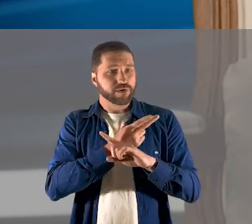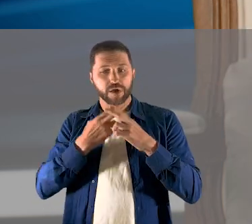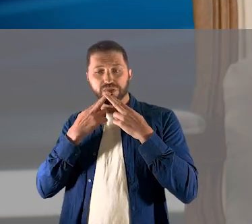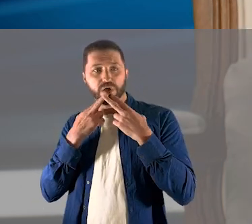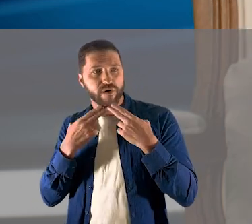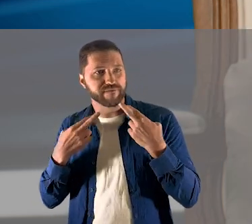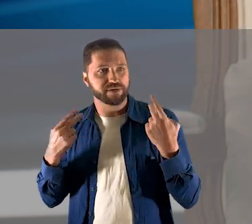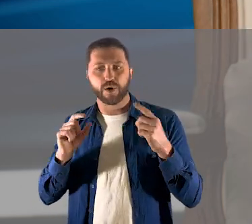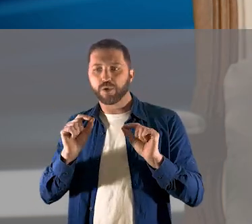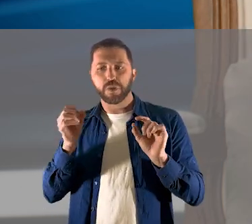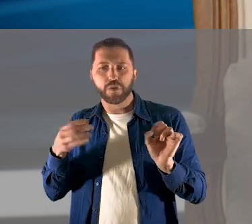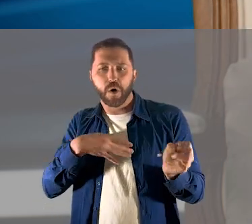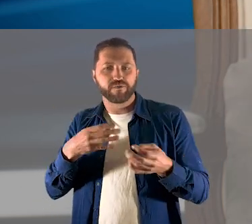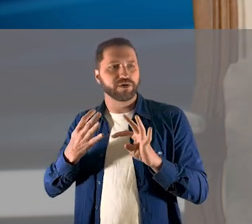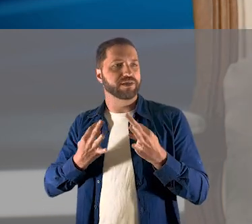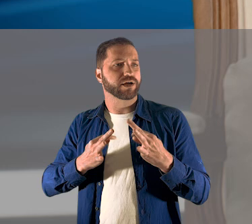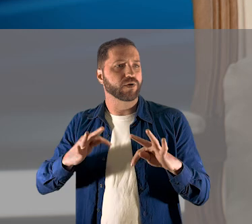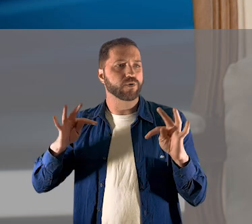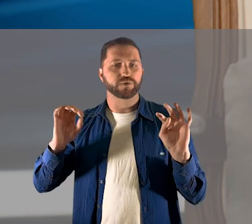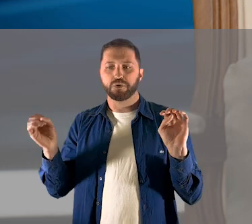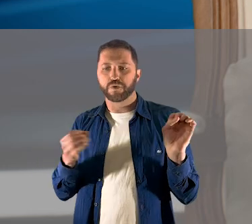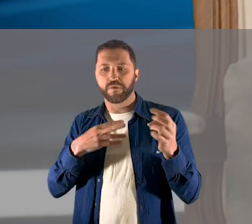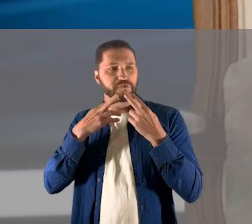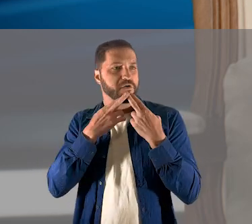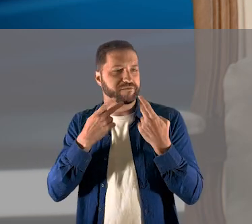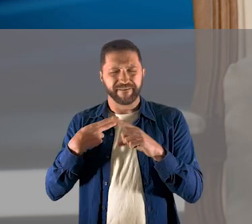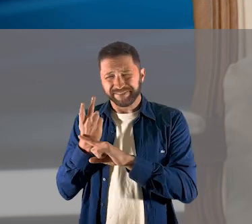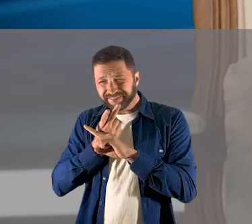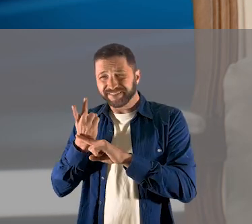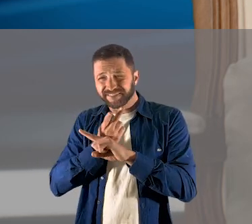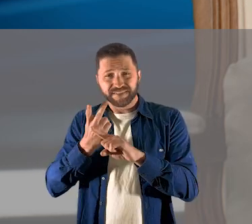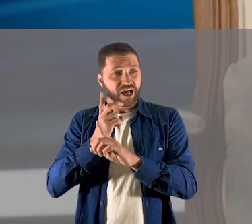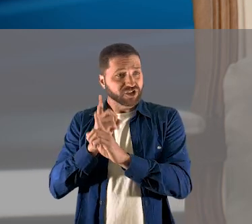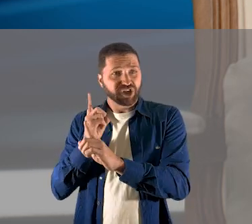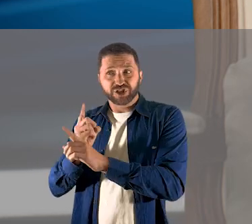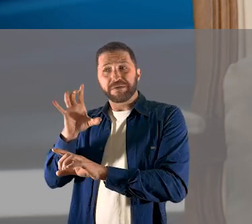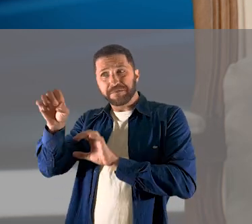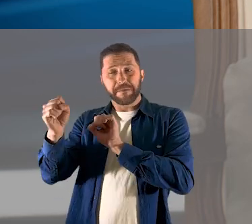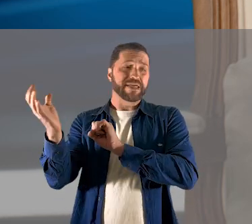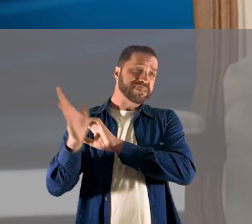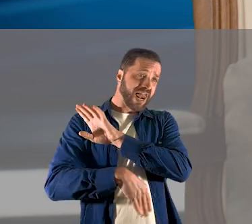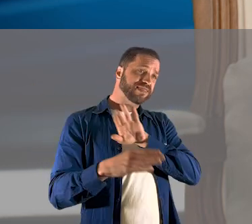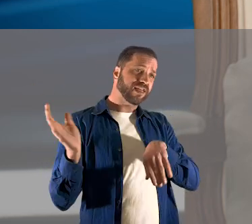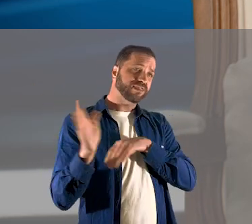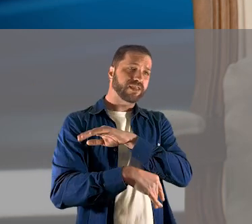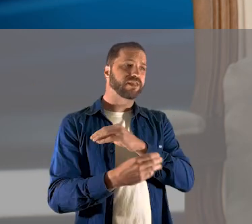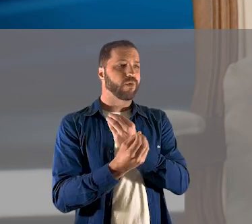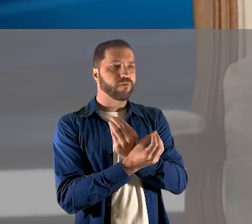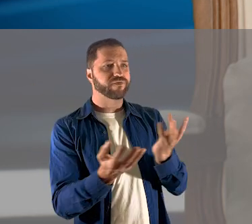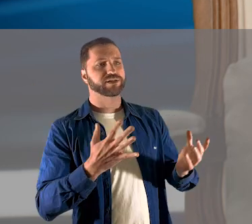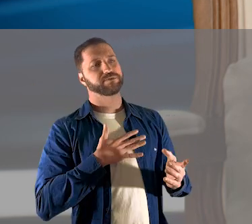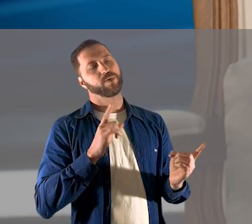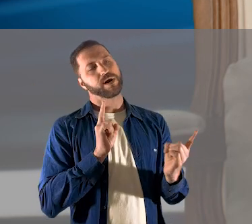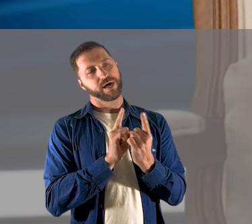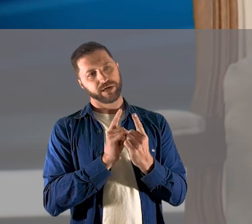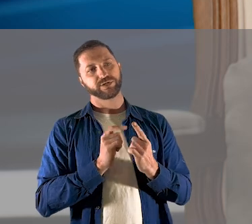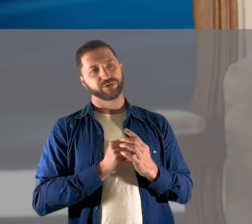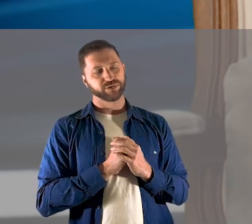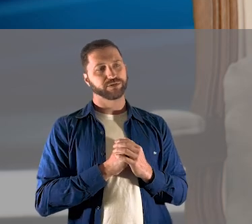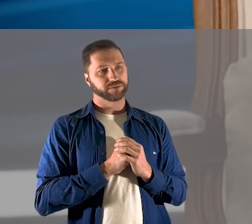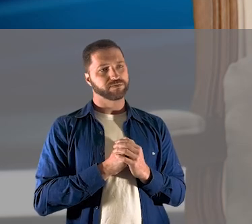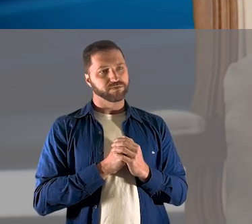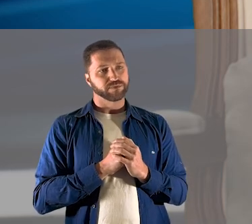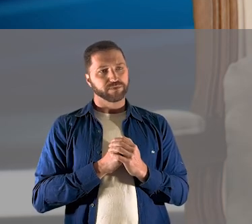espaço tecnológico em máquinas para poder trazer para o meu cliente oferecer essa experiência